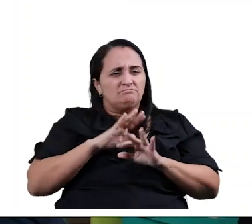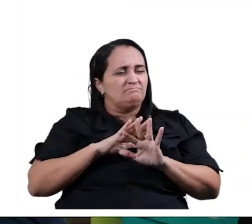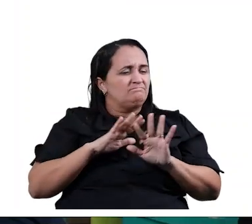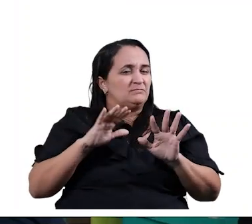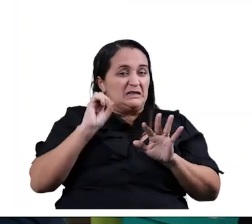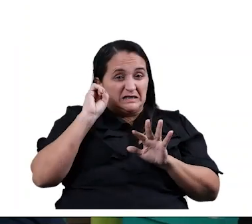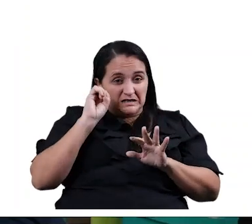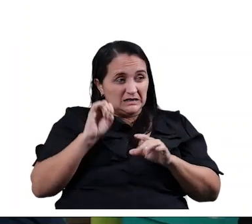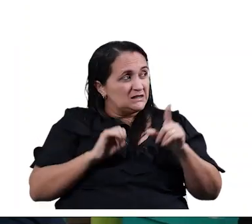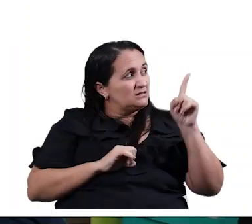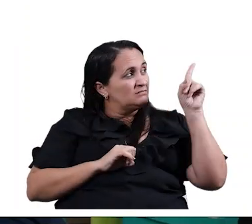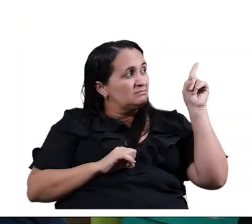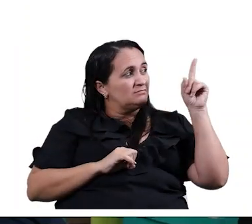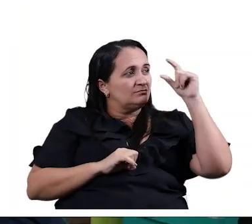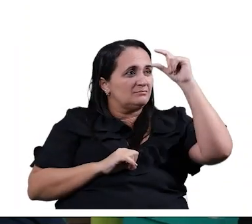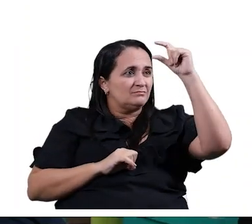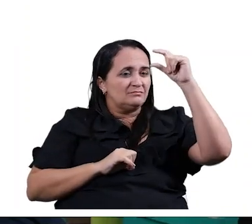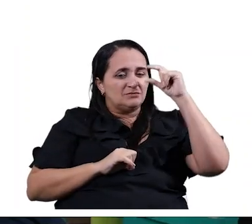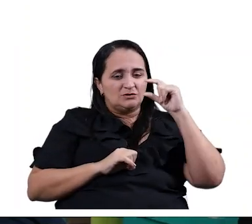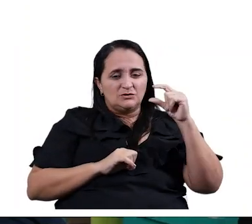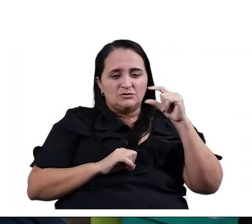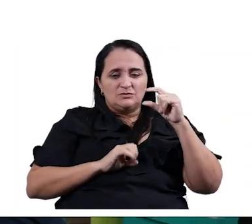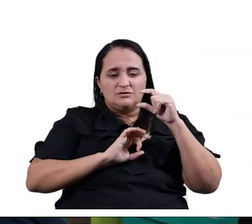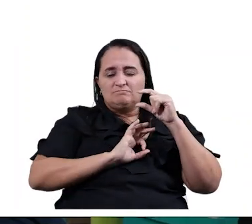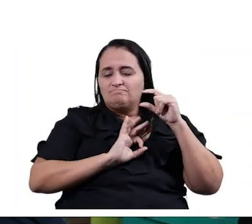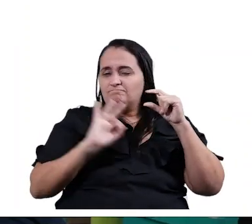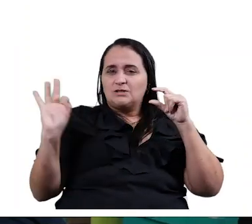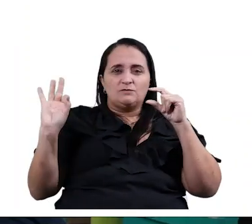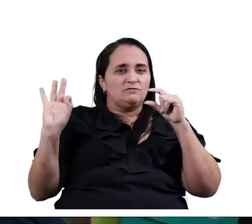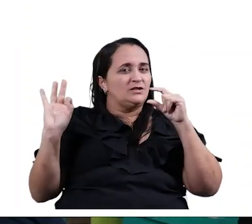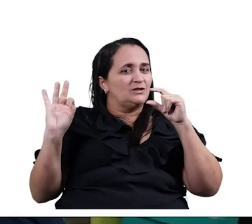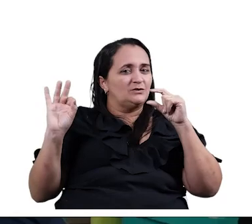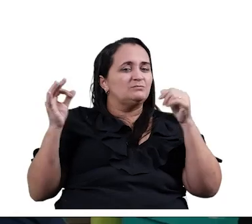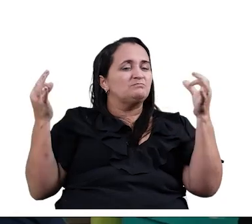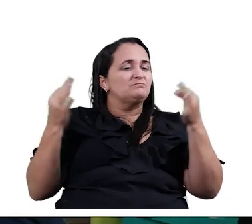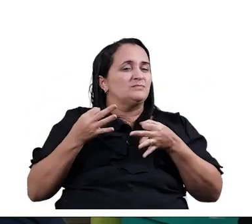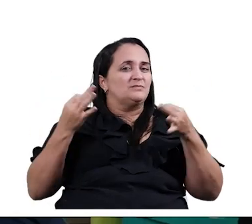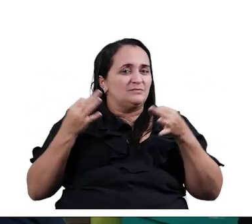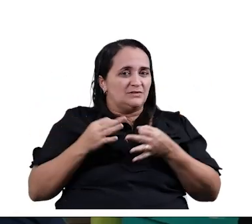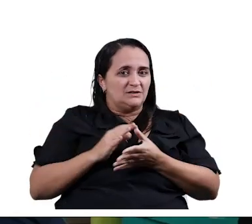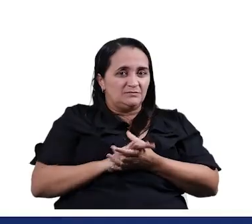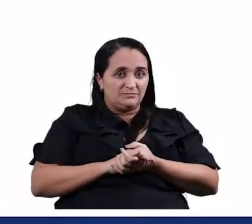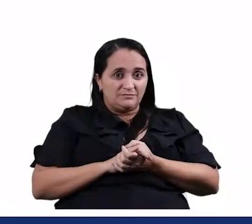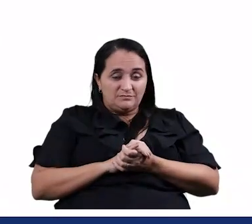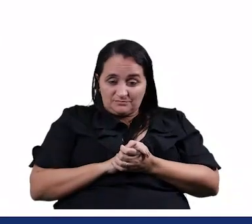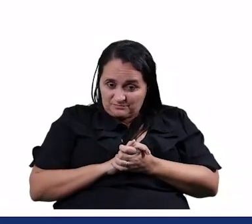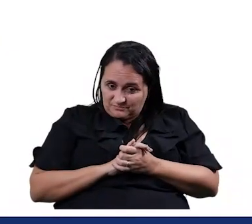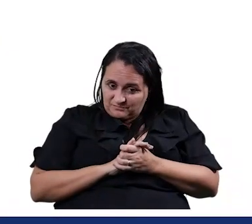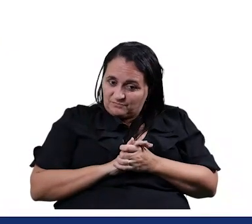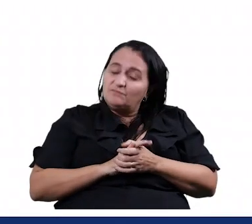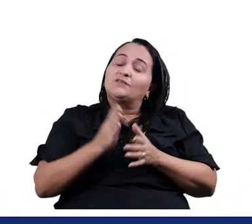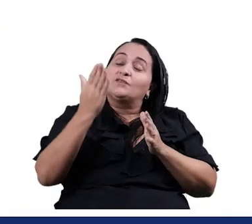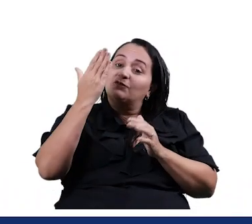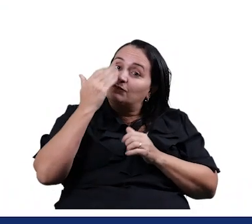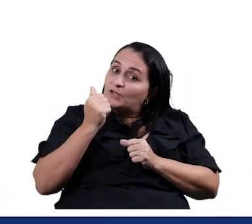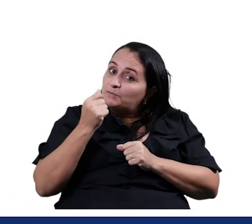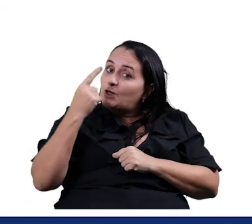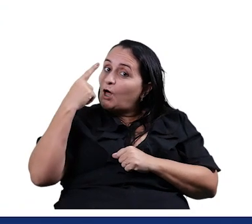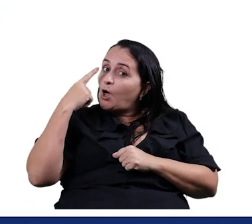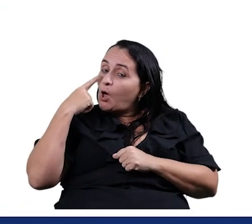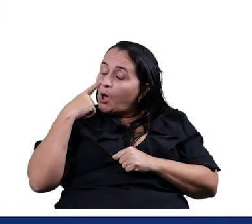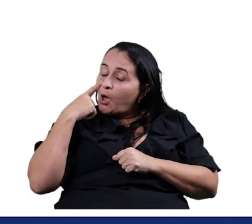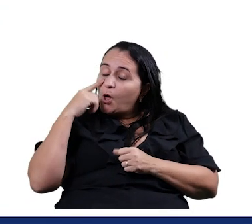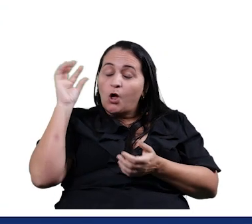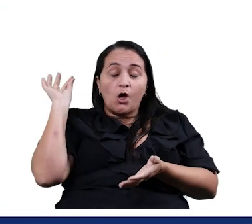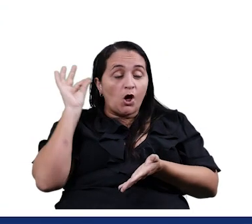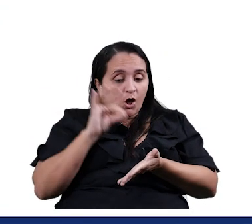para matar certinho. Ô, gente, por favor. Mas se você tem dúvida, vamos lá. O